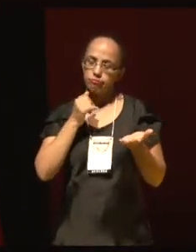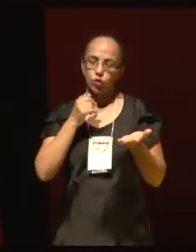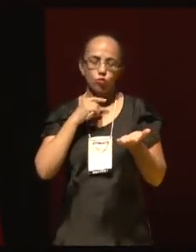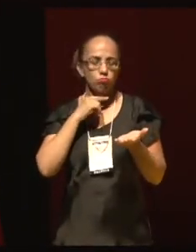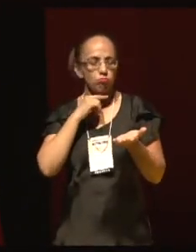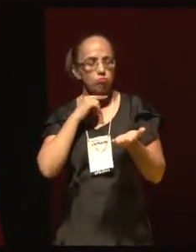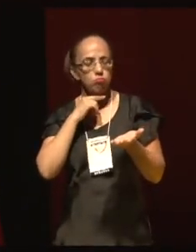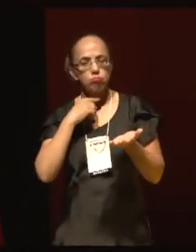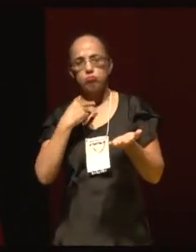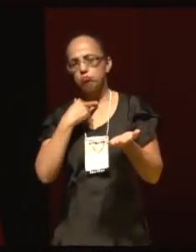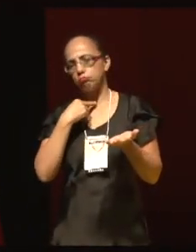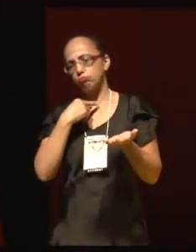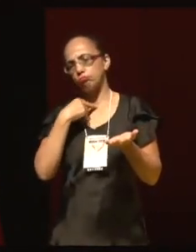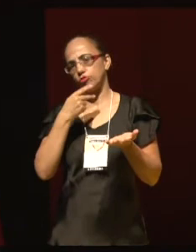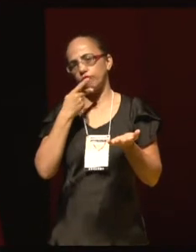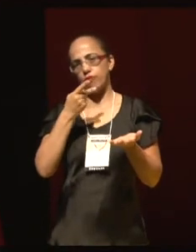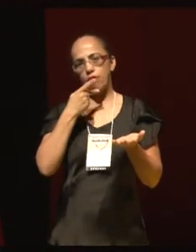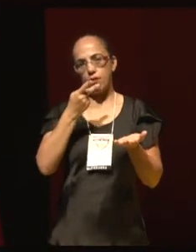é um pré-verbal.